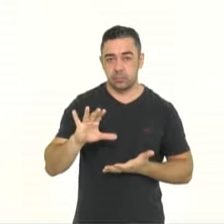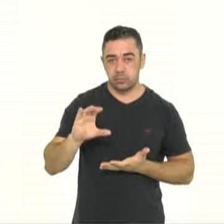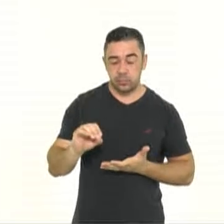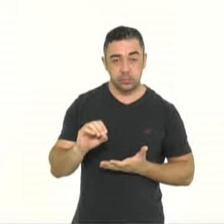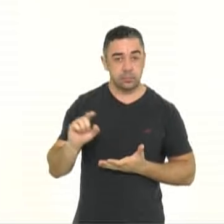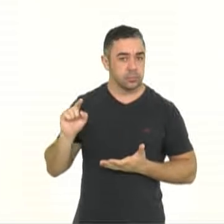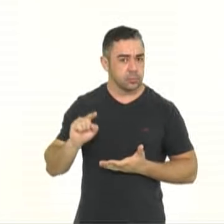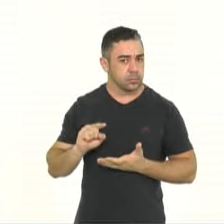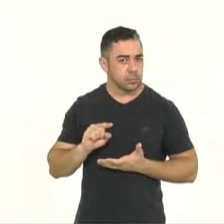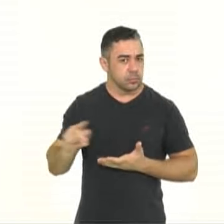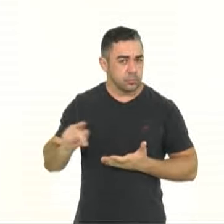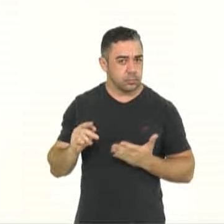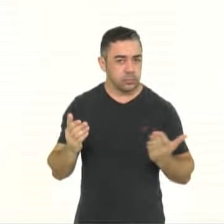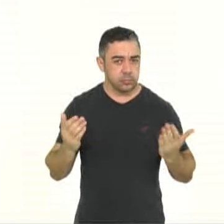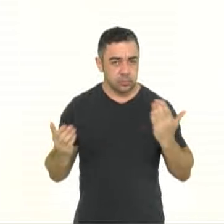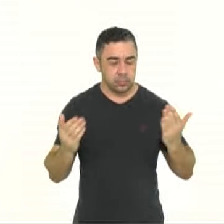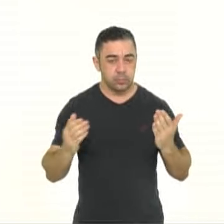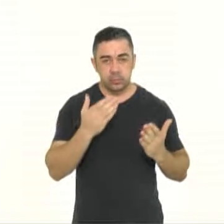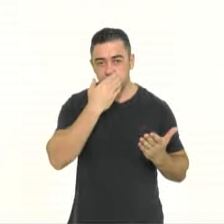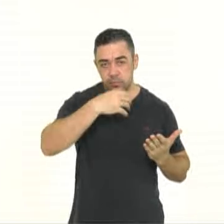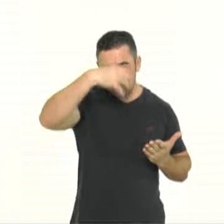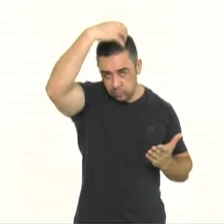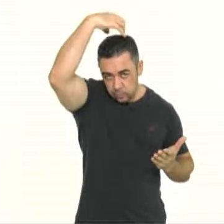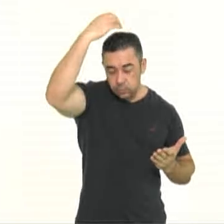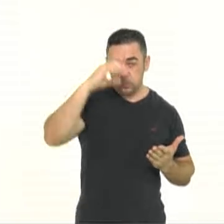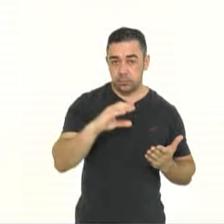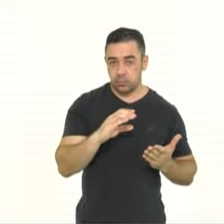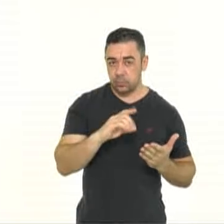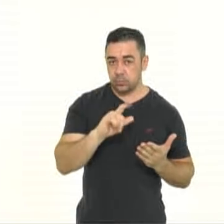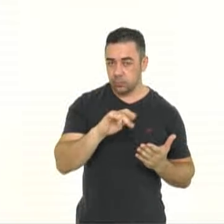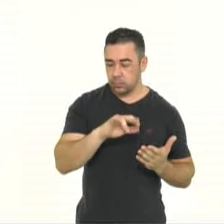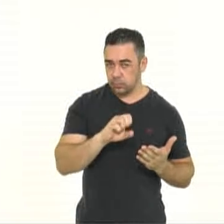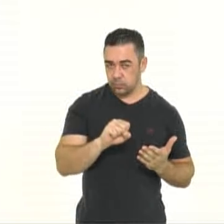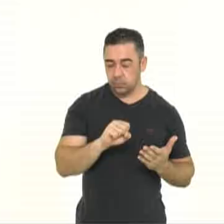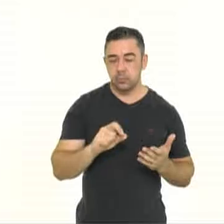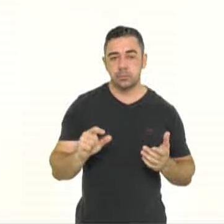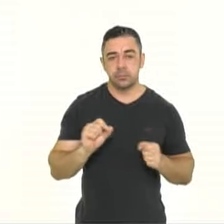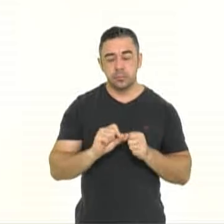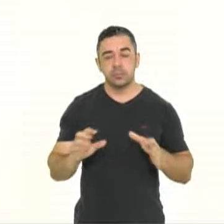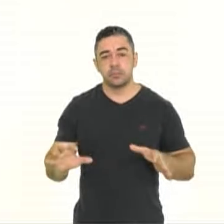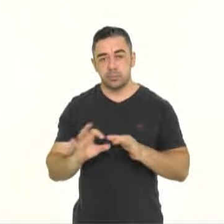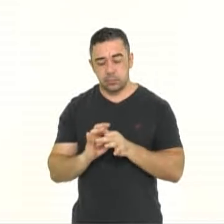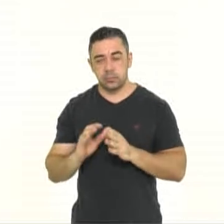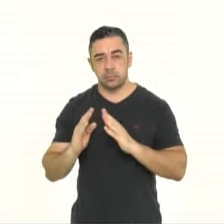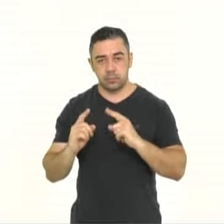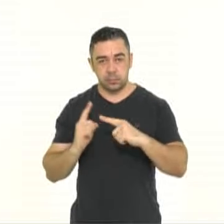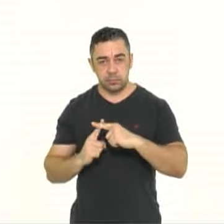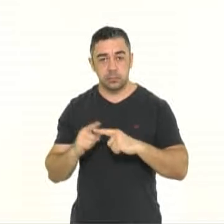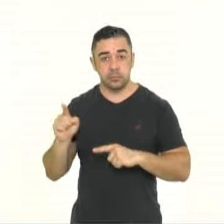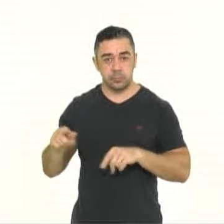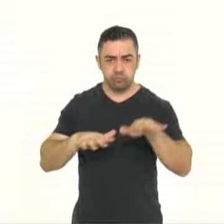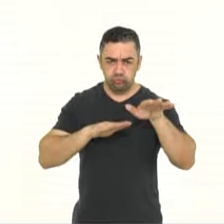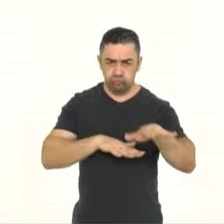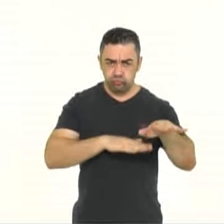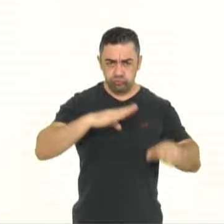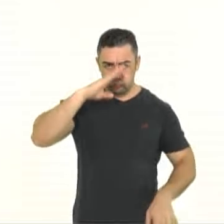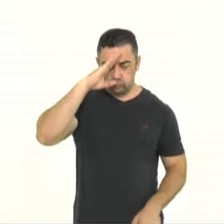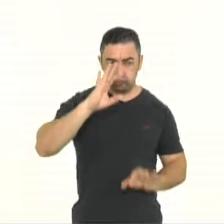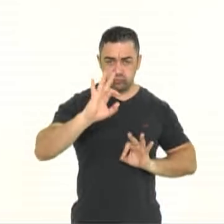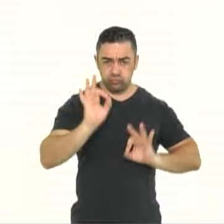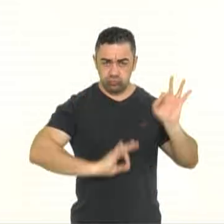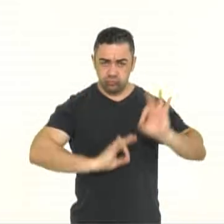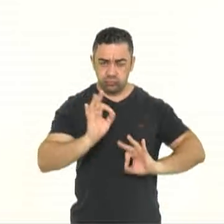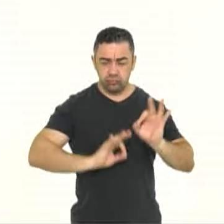inclusive, fez essa comparação com o rei Clovis. Enquanto o imperador estreitava laços com a igreja, seu exército, bem organizado, bem